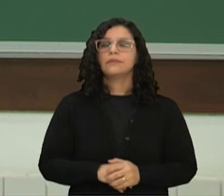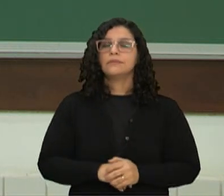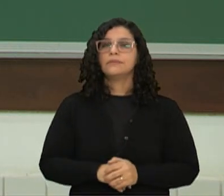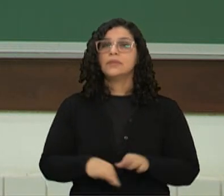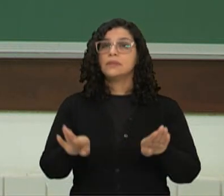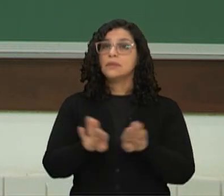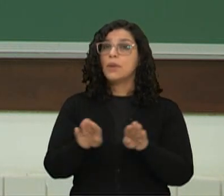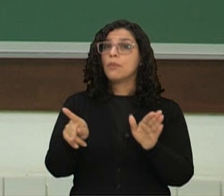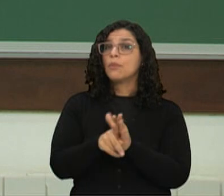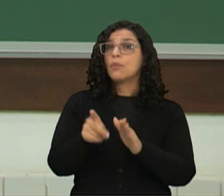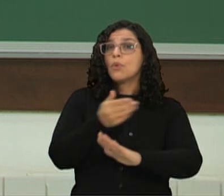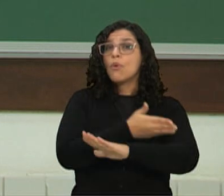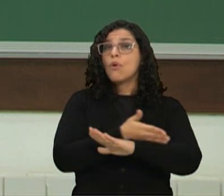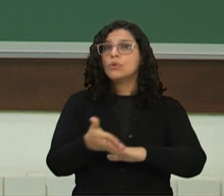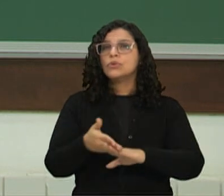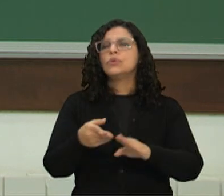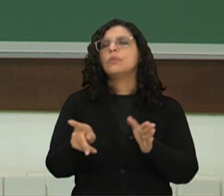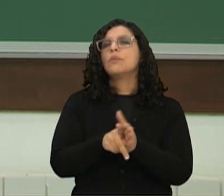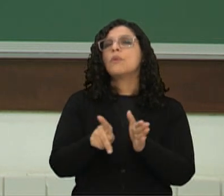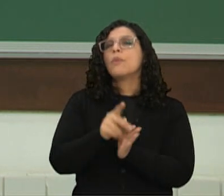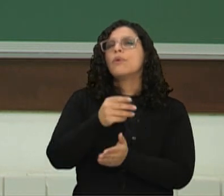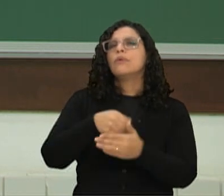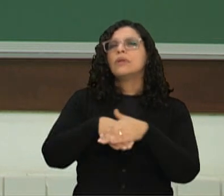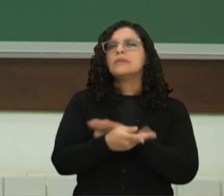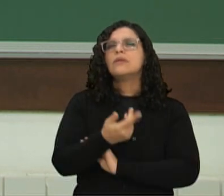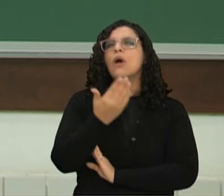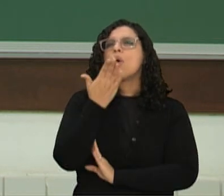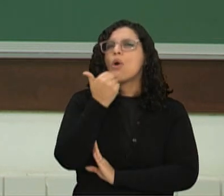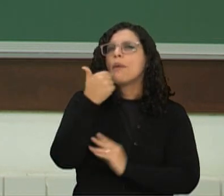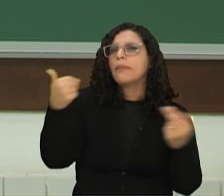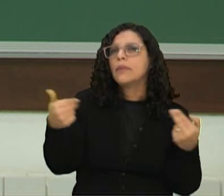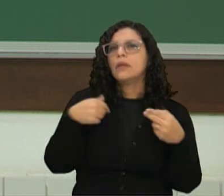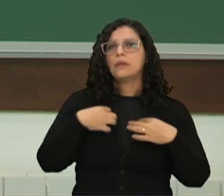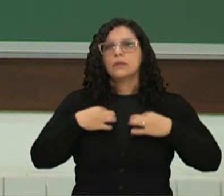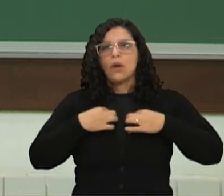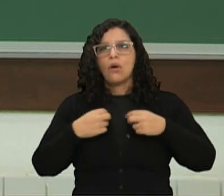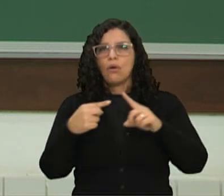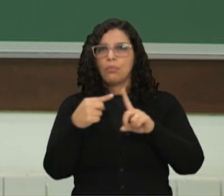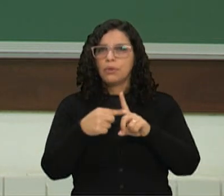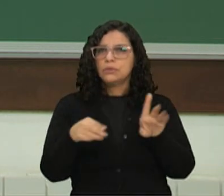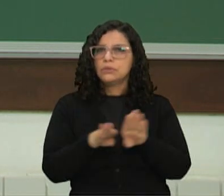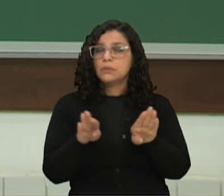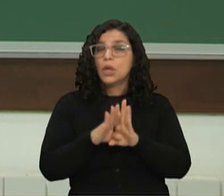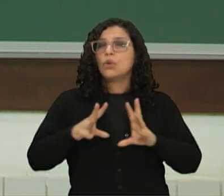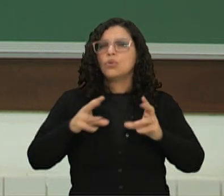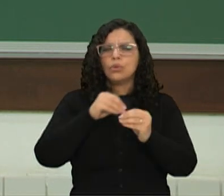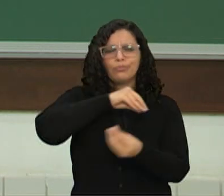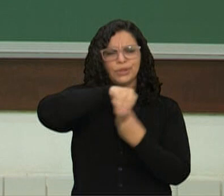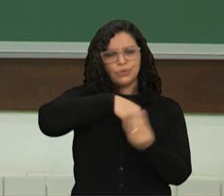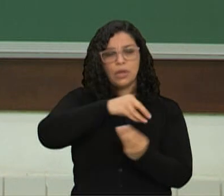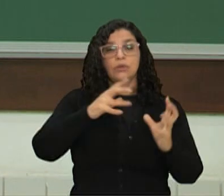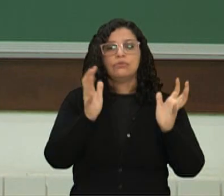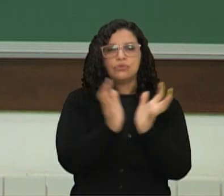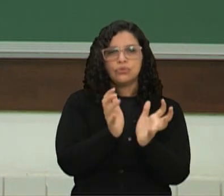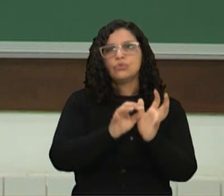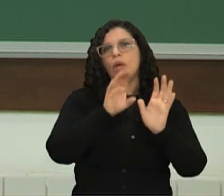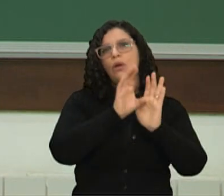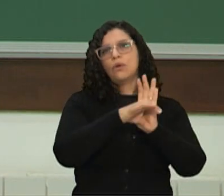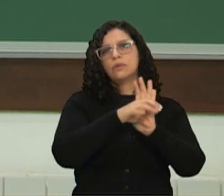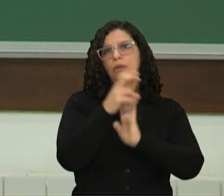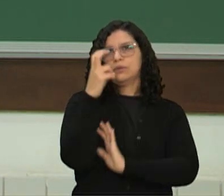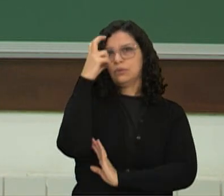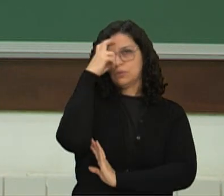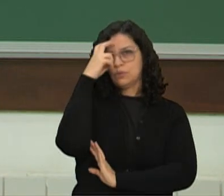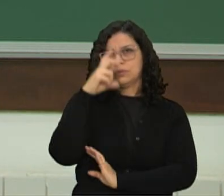os costumes, o tipo de comida, o tipo de roupa, tudo isso é cultura. Então, quando nós estudamos uma língua, nós também estudamos